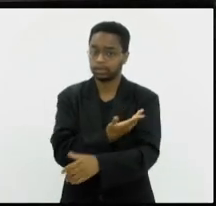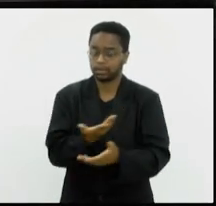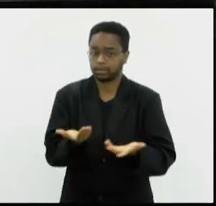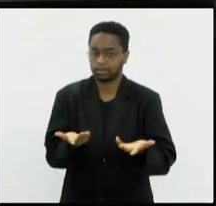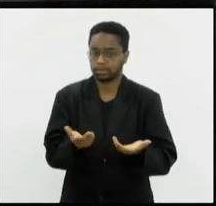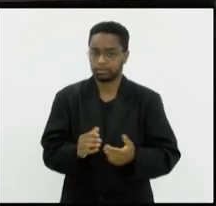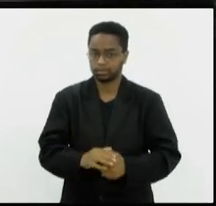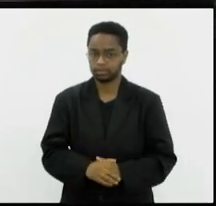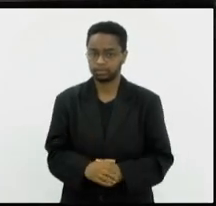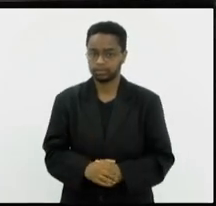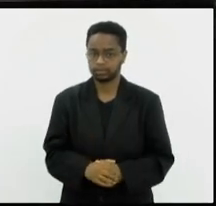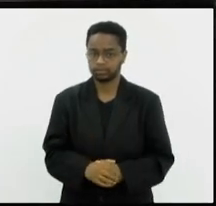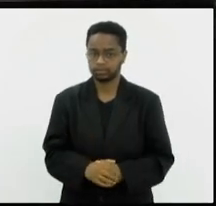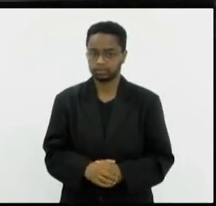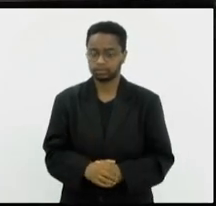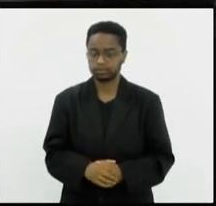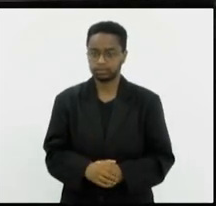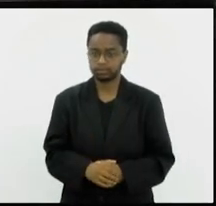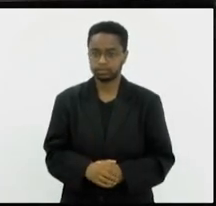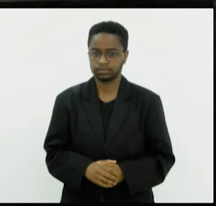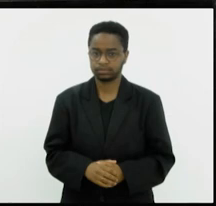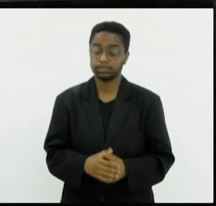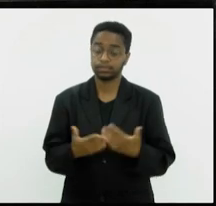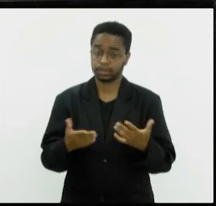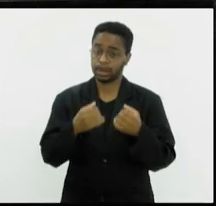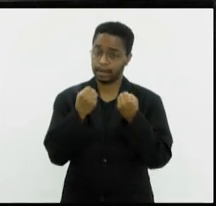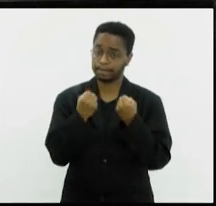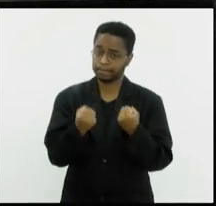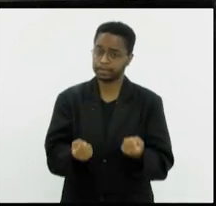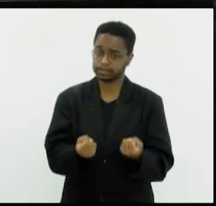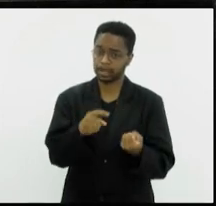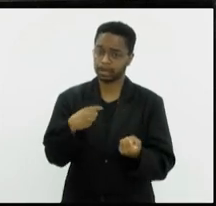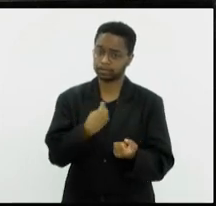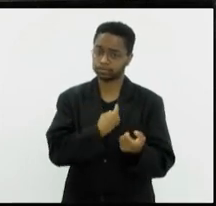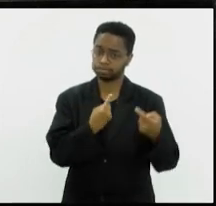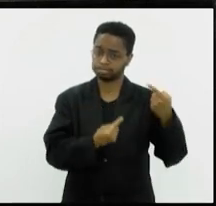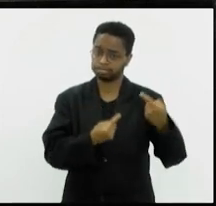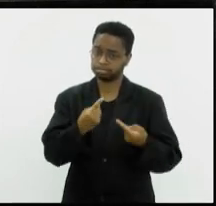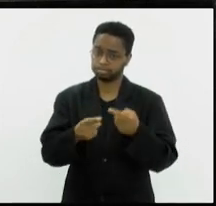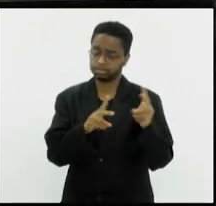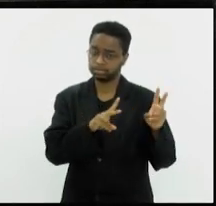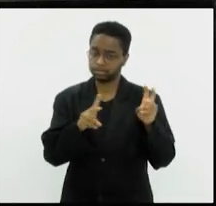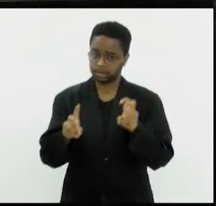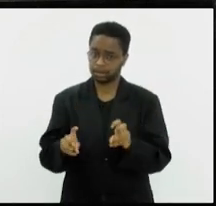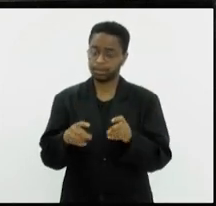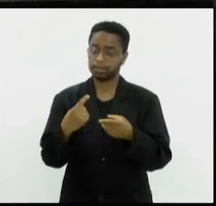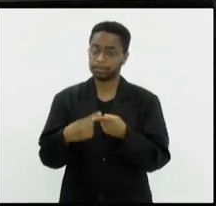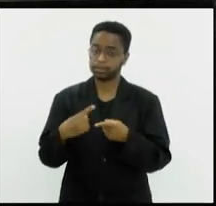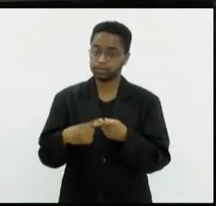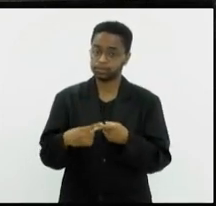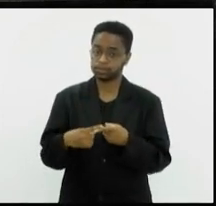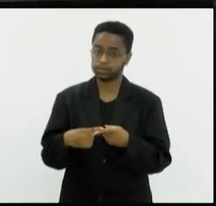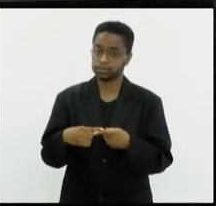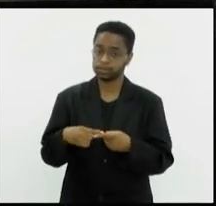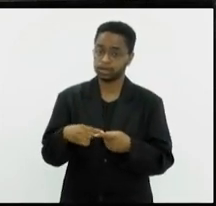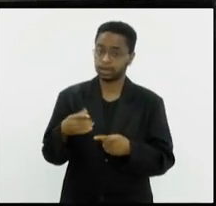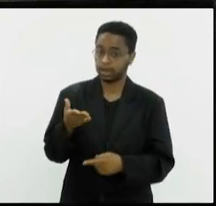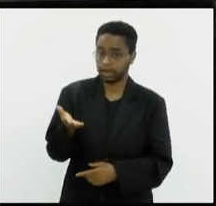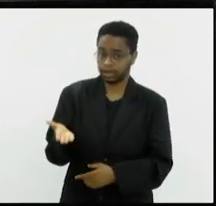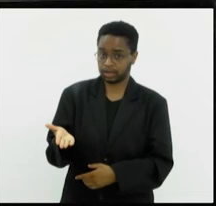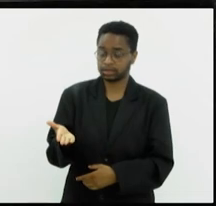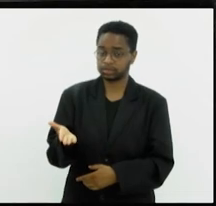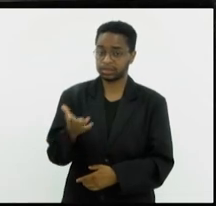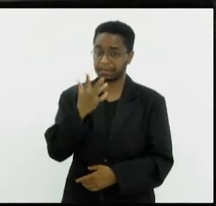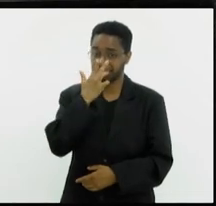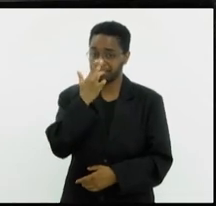tatuado a gente vai jogar muito pesado nisso Presidente Vamos jogar muito pesado nisso que esse caso aqui me parece